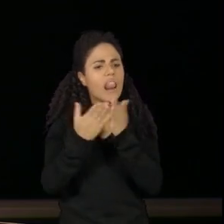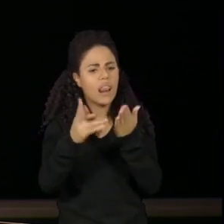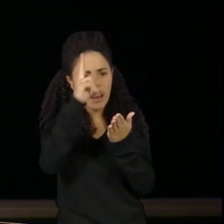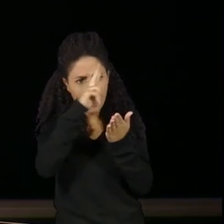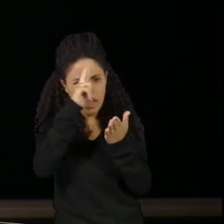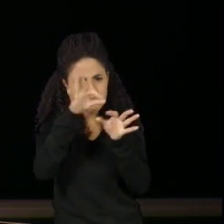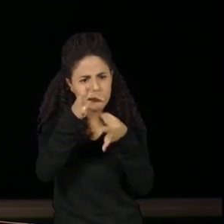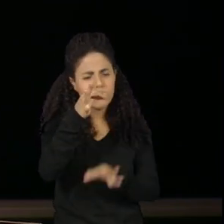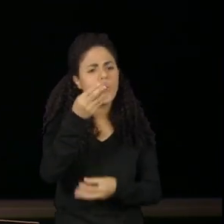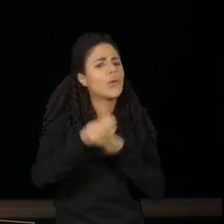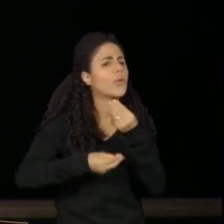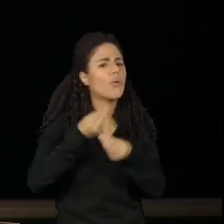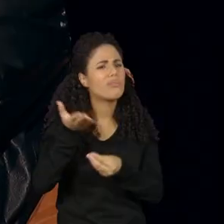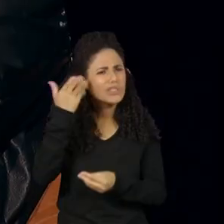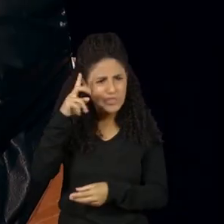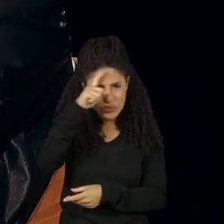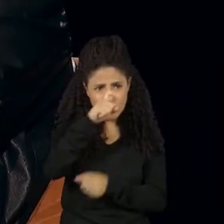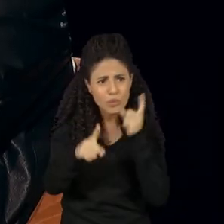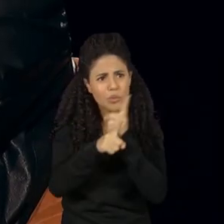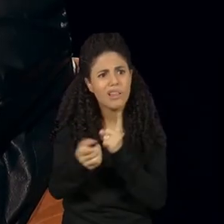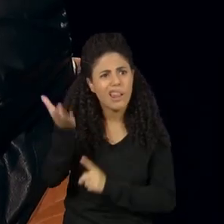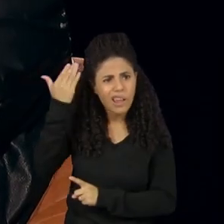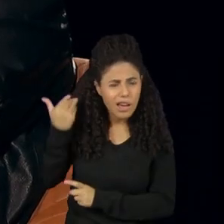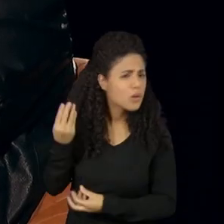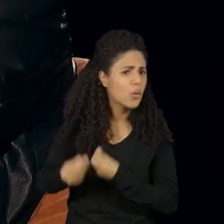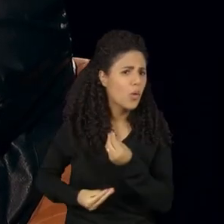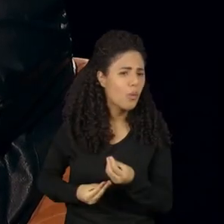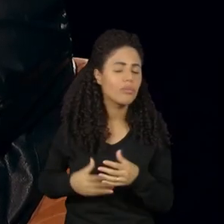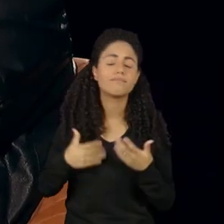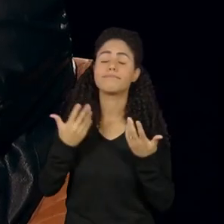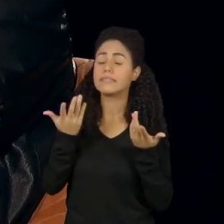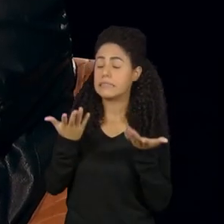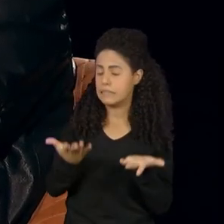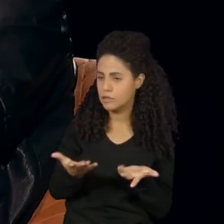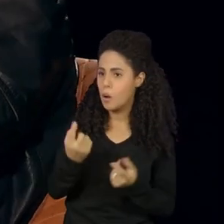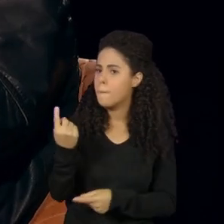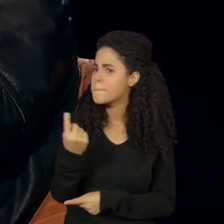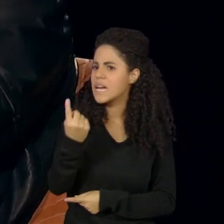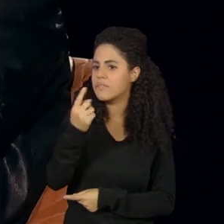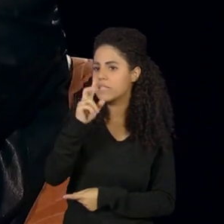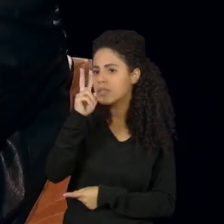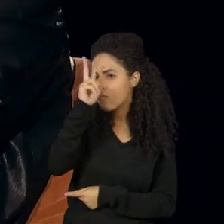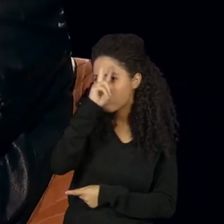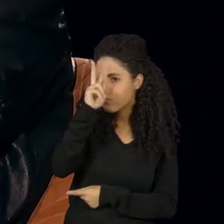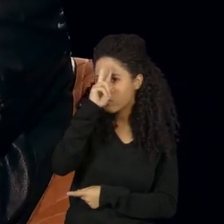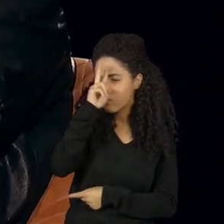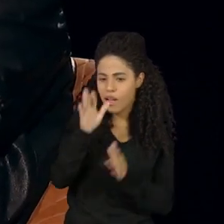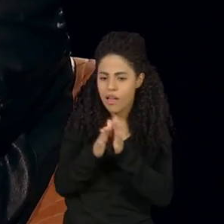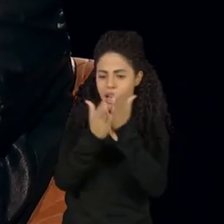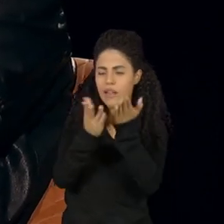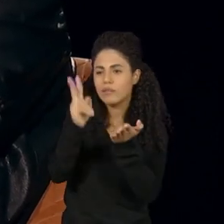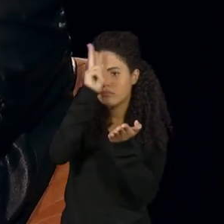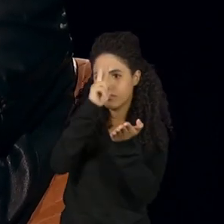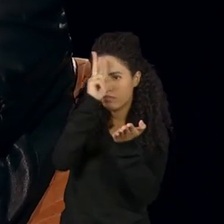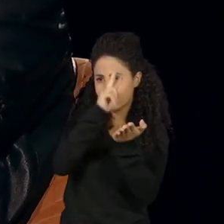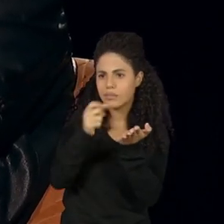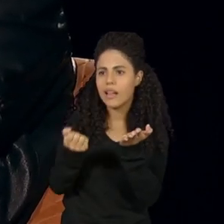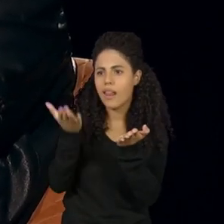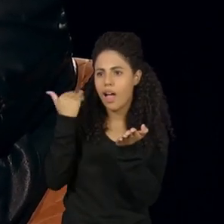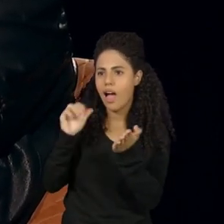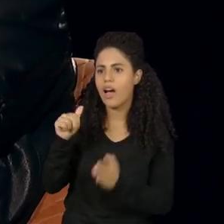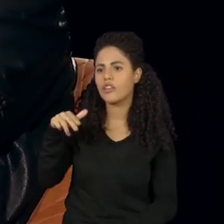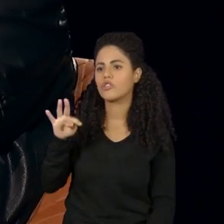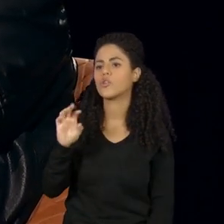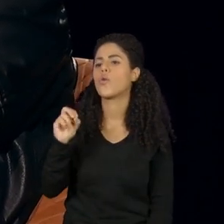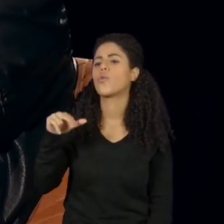encontrar naquela época, né? A primeira vez que eu ouvi falar em geração Beat foi no livro do Antônio Bivar, saudoso